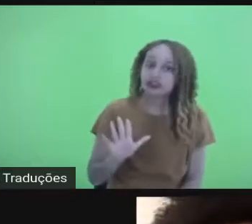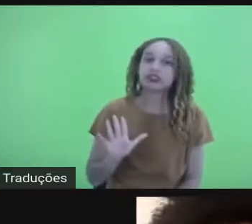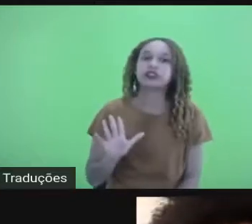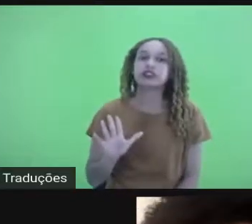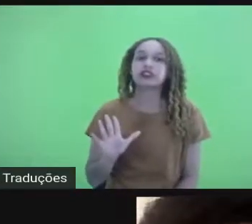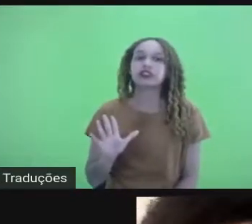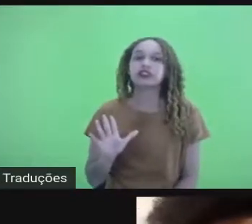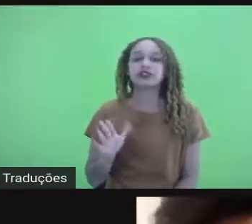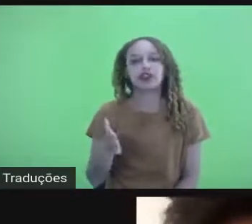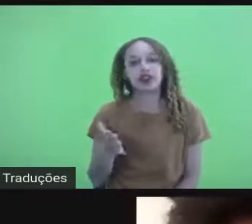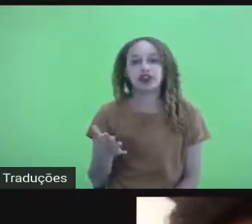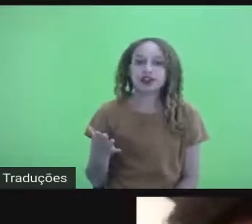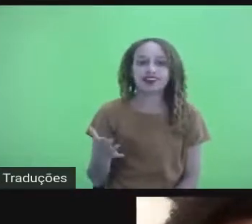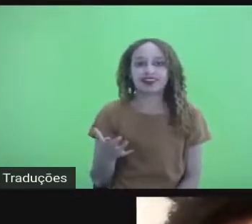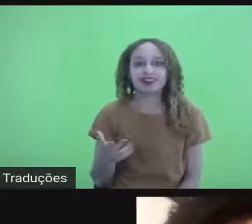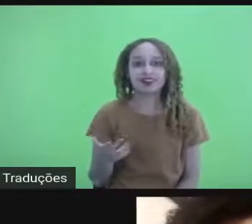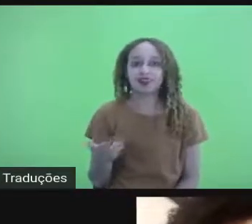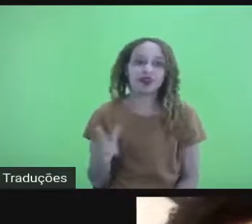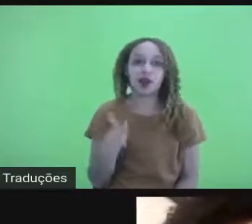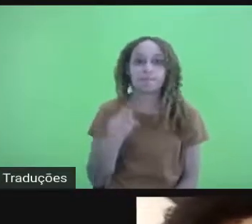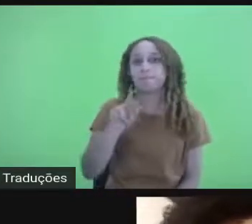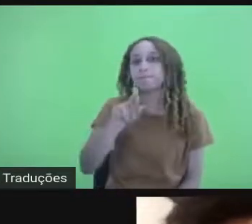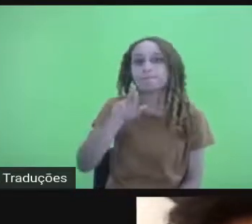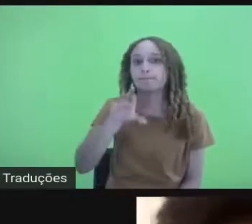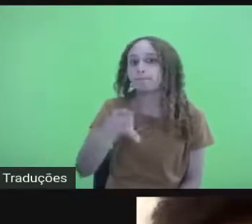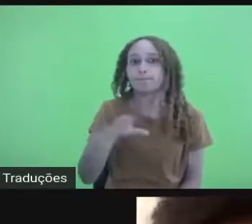de segunda linha, não era uma PUC, não era, era uma